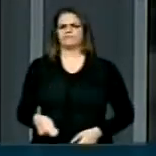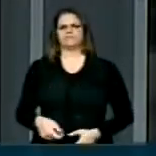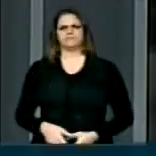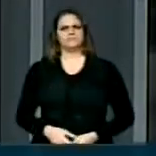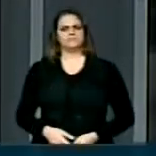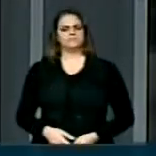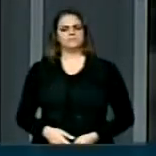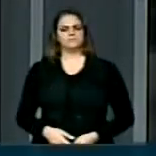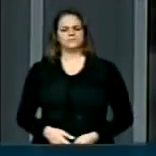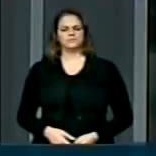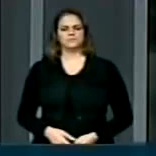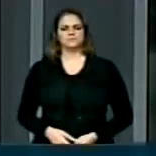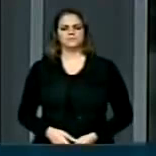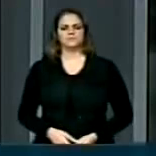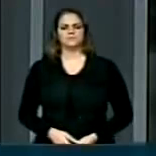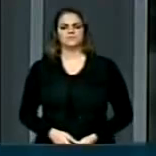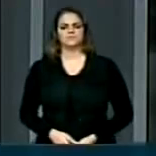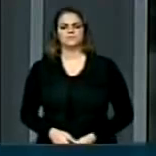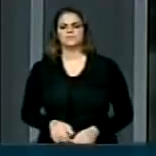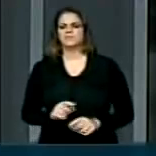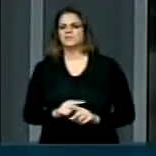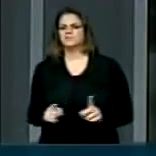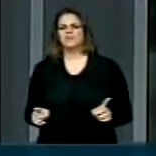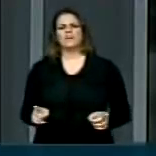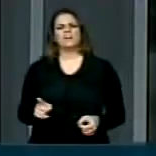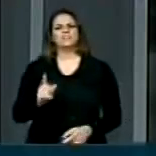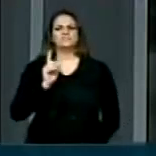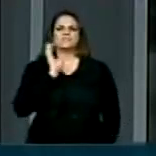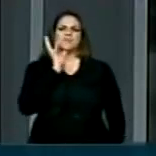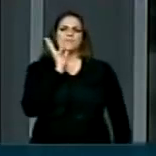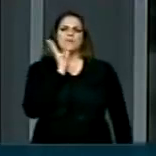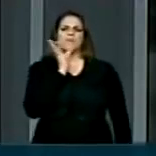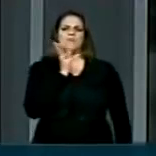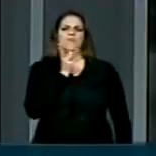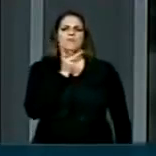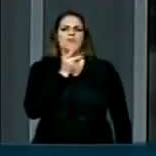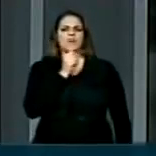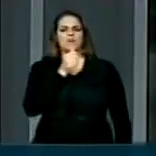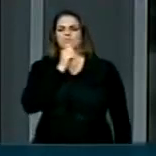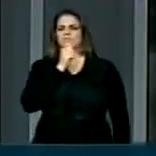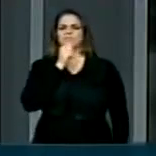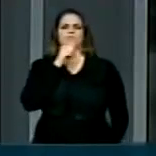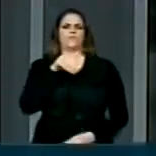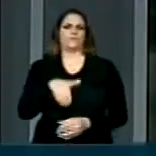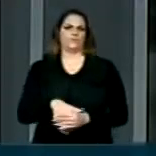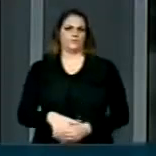Infelizmente, está demorando a votação desta PEC.